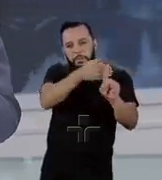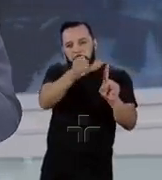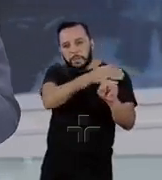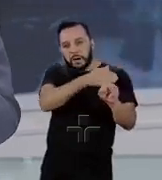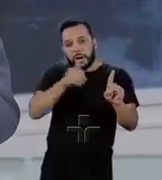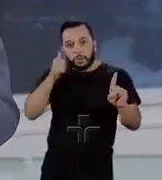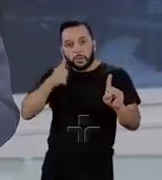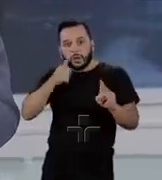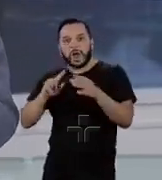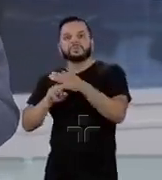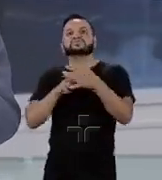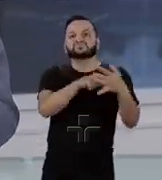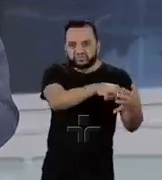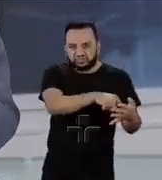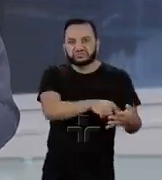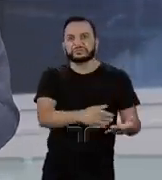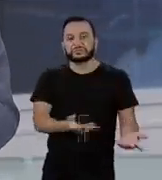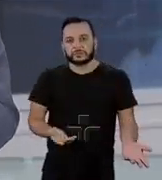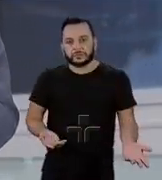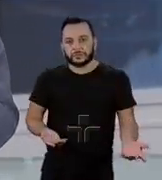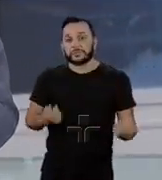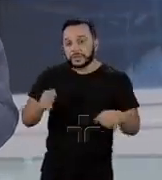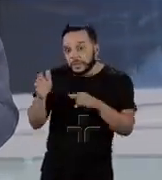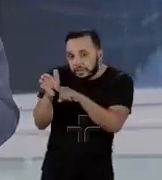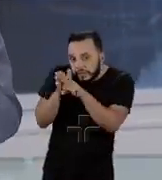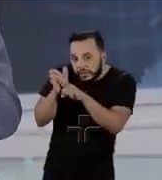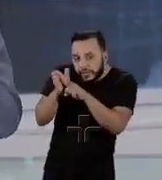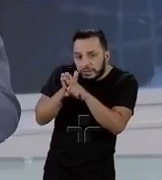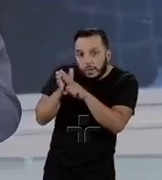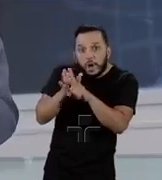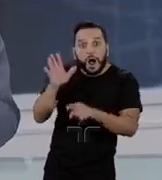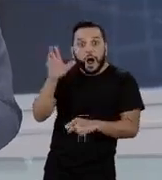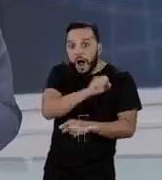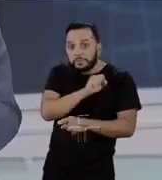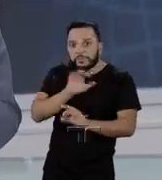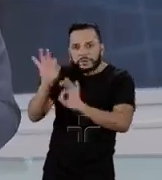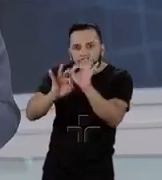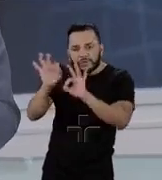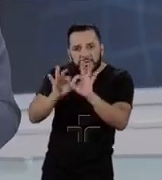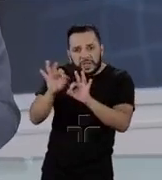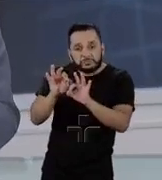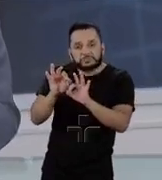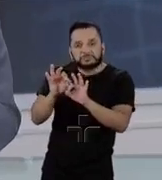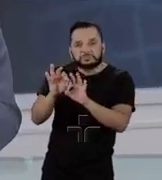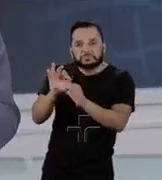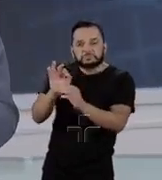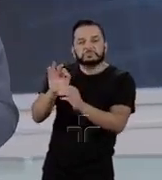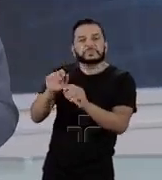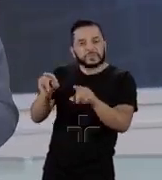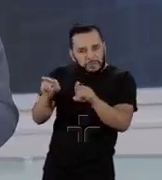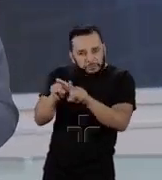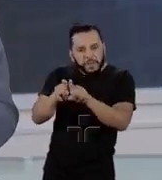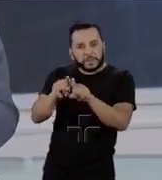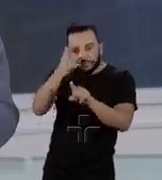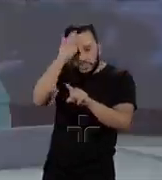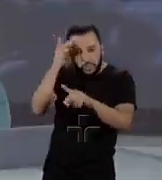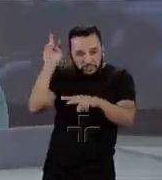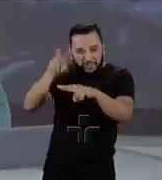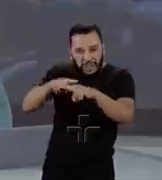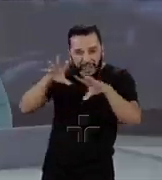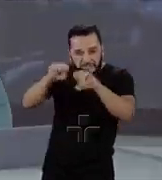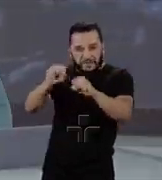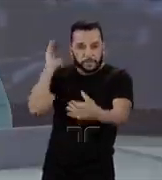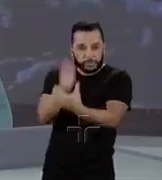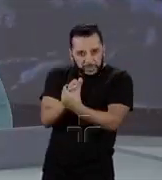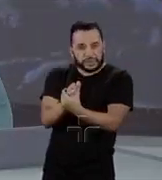que importa é resolver rápido a investigação, identificar os autores, processá-los e puni-los nos termos da lei. A